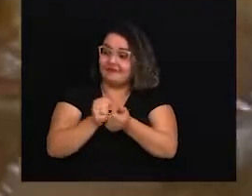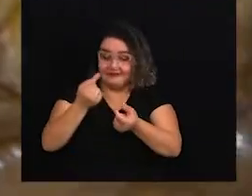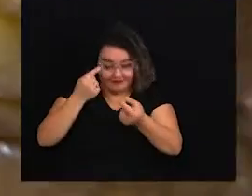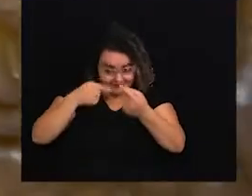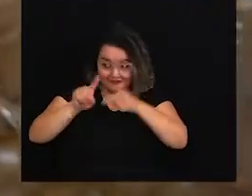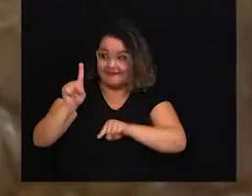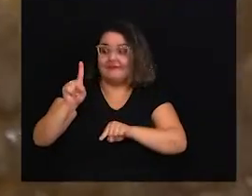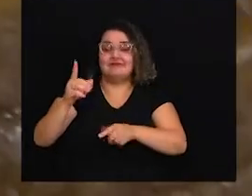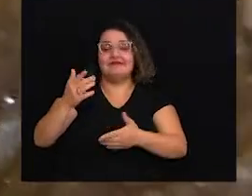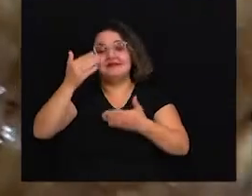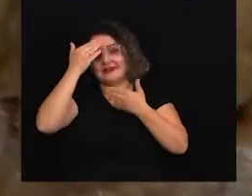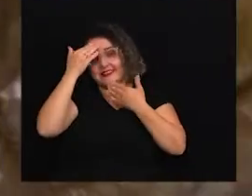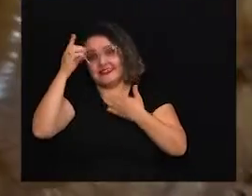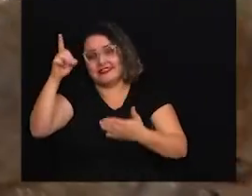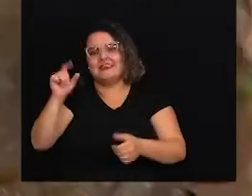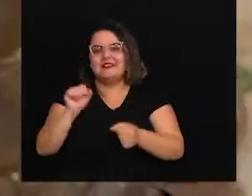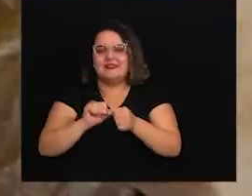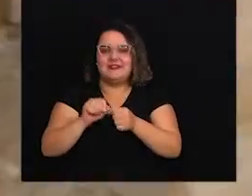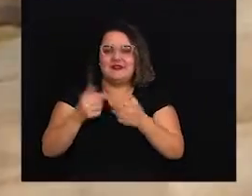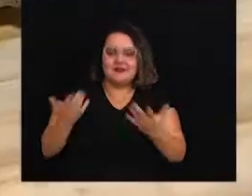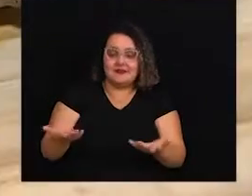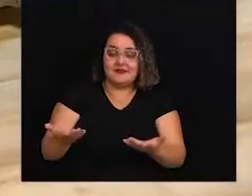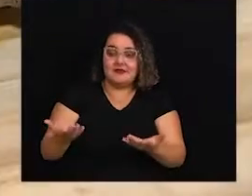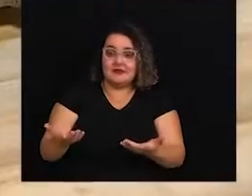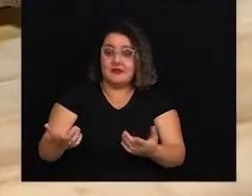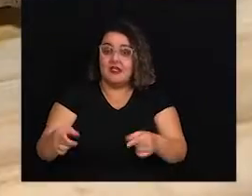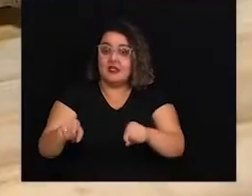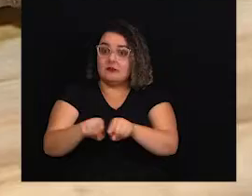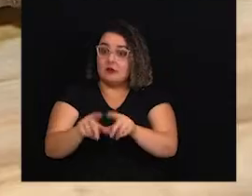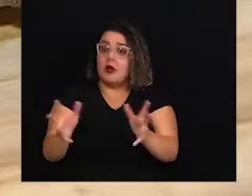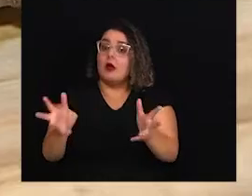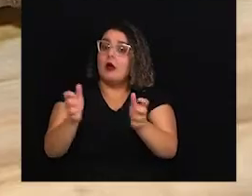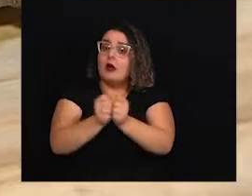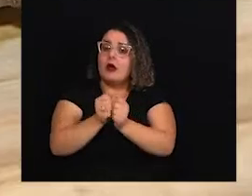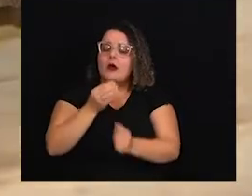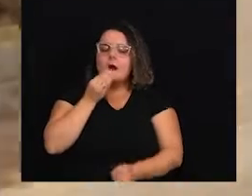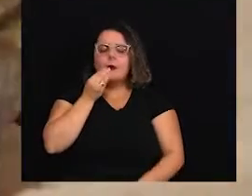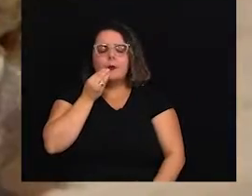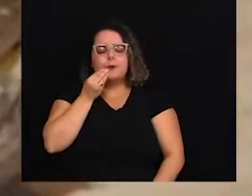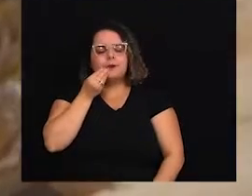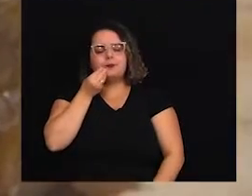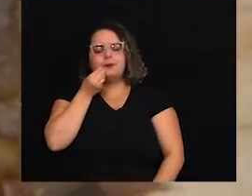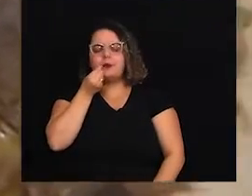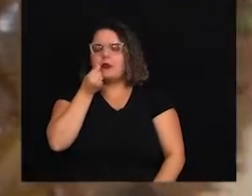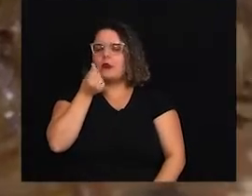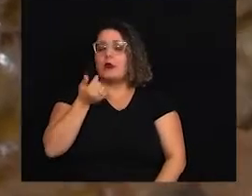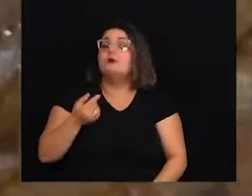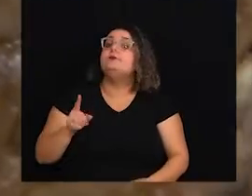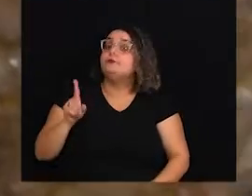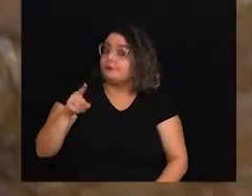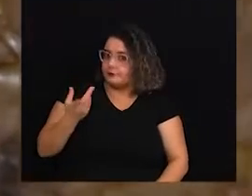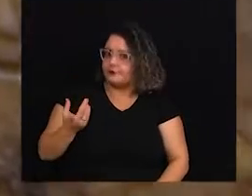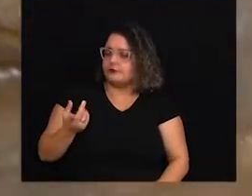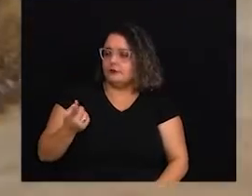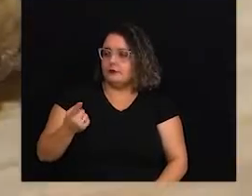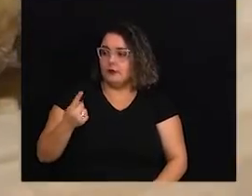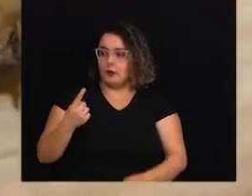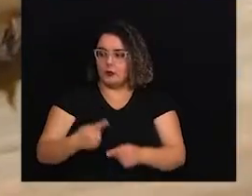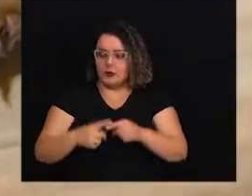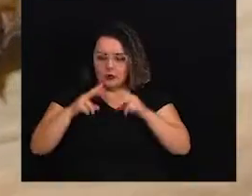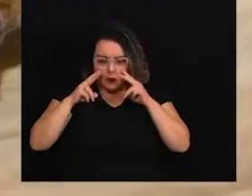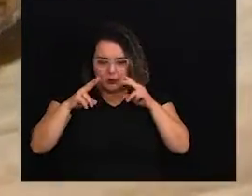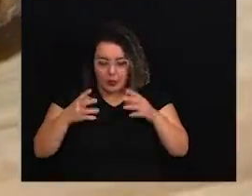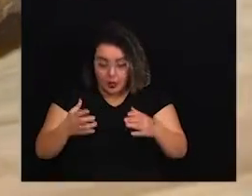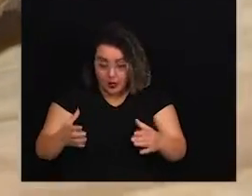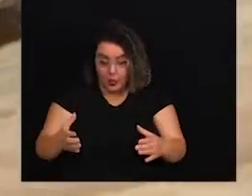e tornou um sucesso que graças a Deus está fazendo aí. E isso sem contar a combinação dos sabores, né? É, porque quem